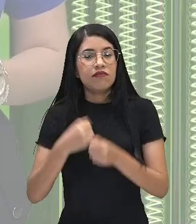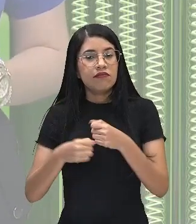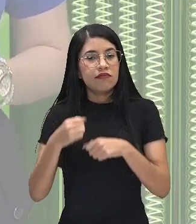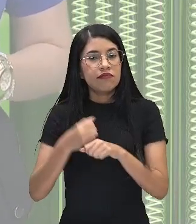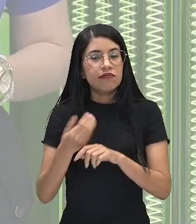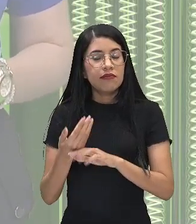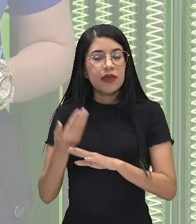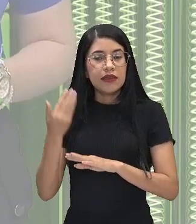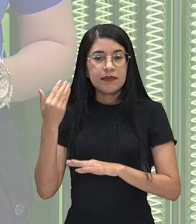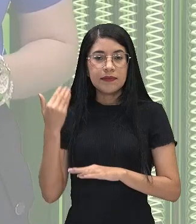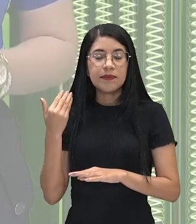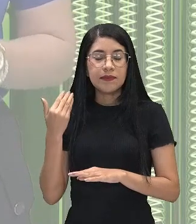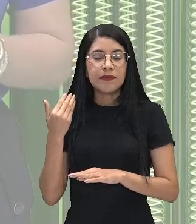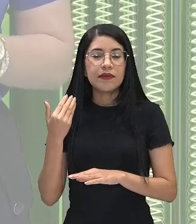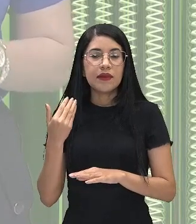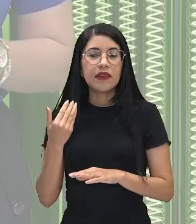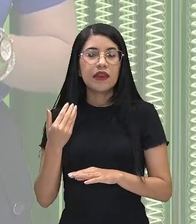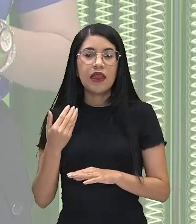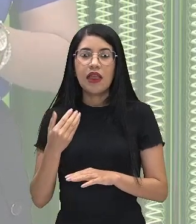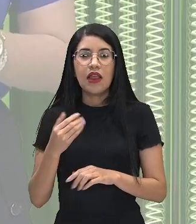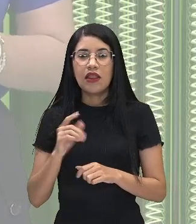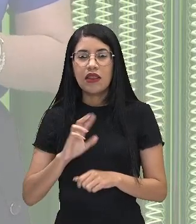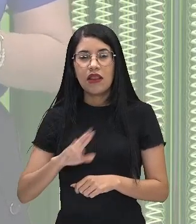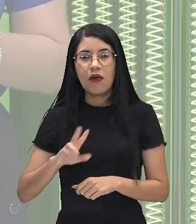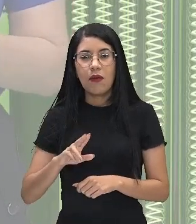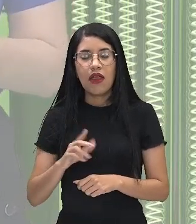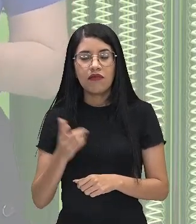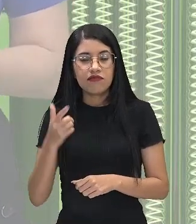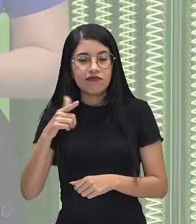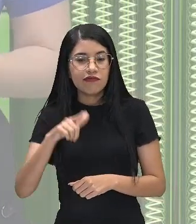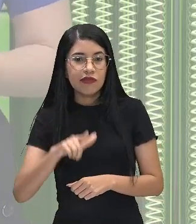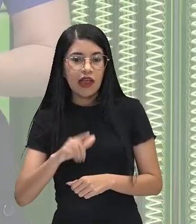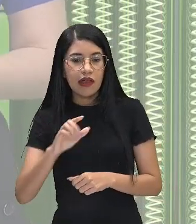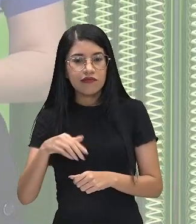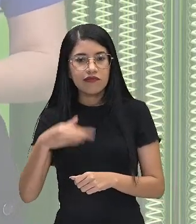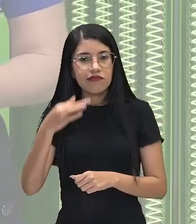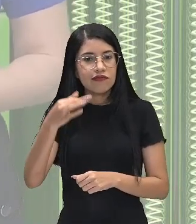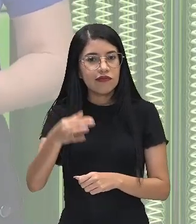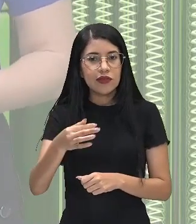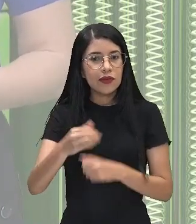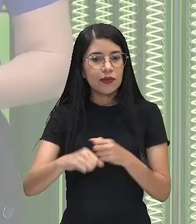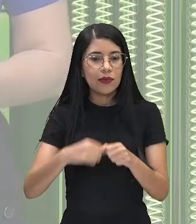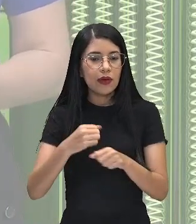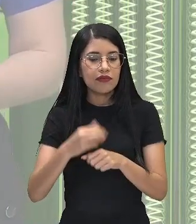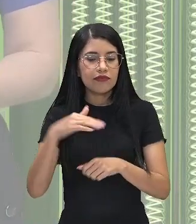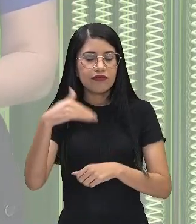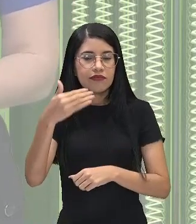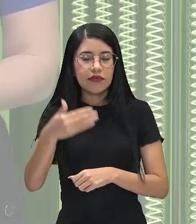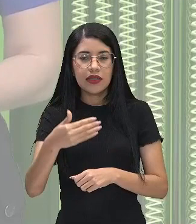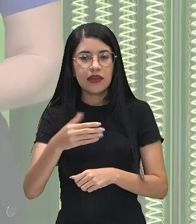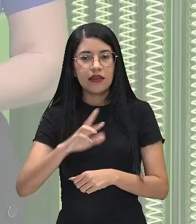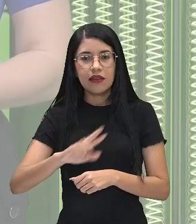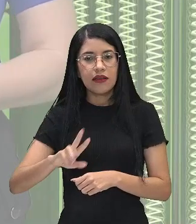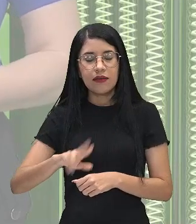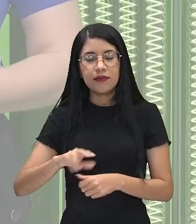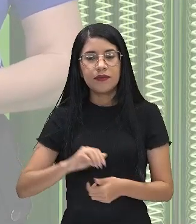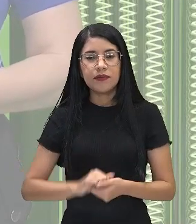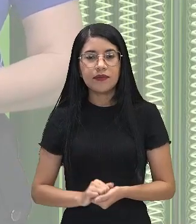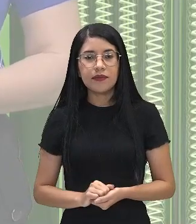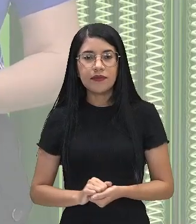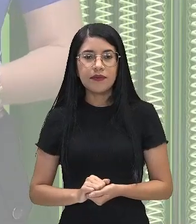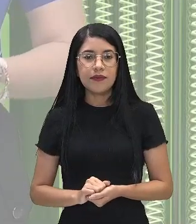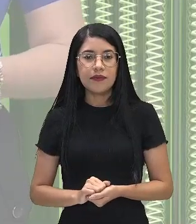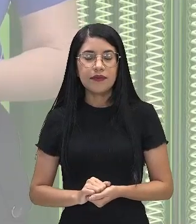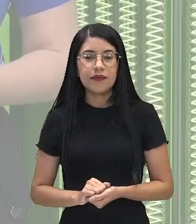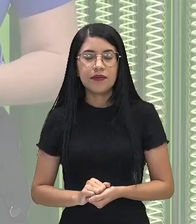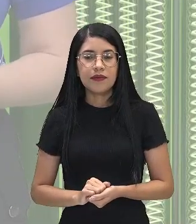de 2023 não vai ser recuperado no ano de 2024, nem tampouco no ano de